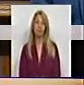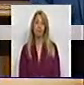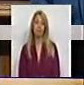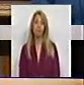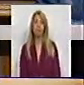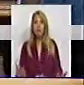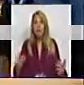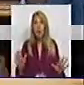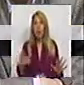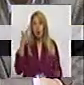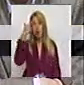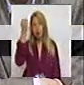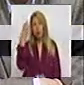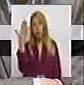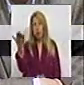Mas